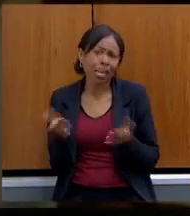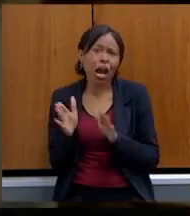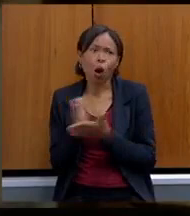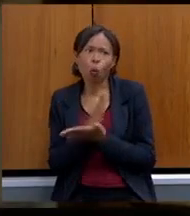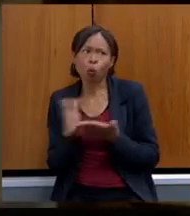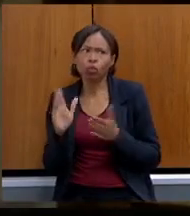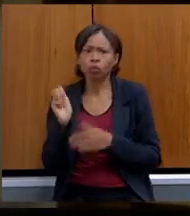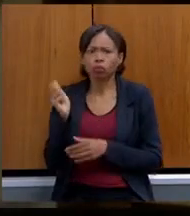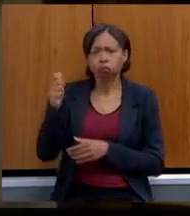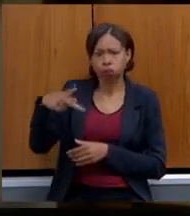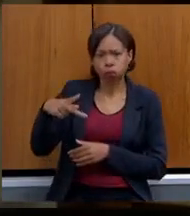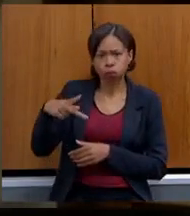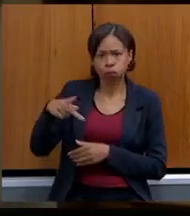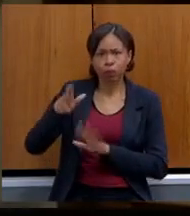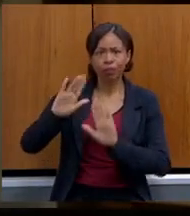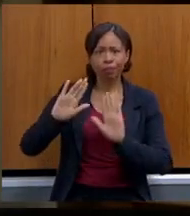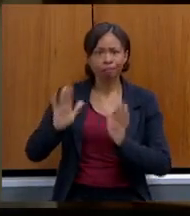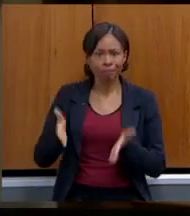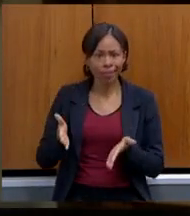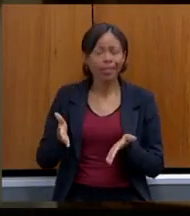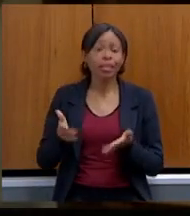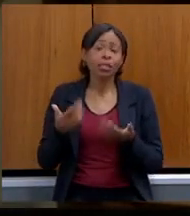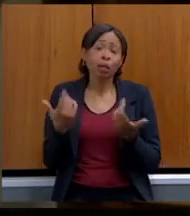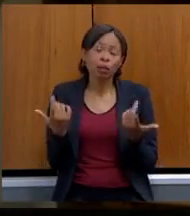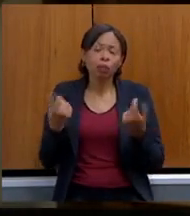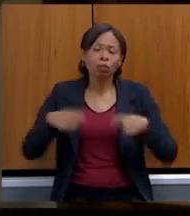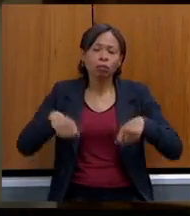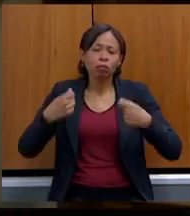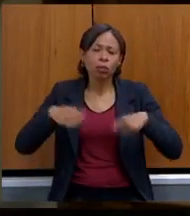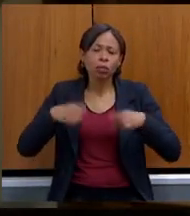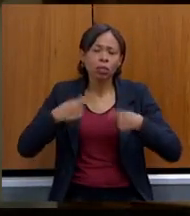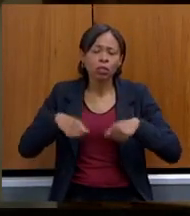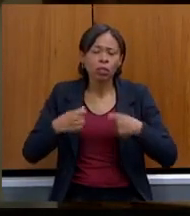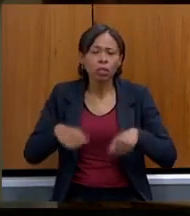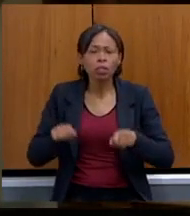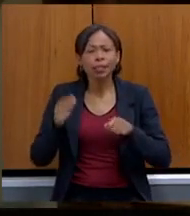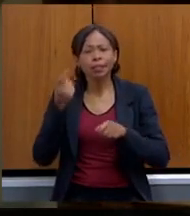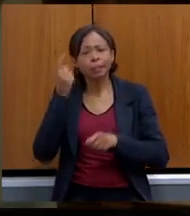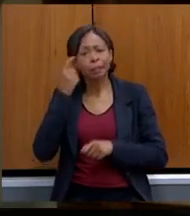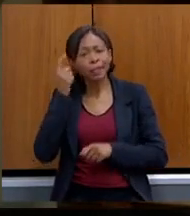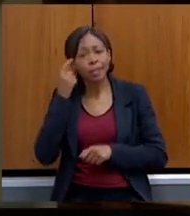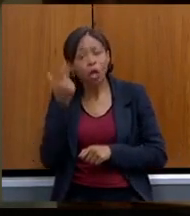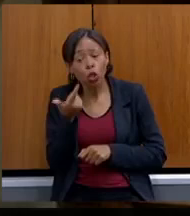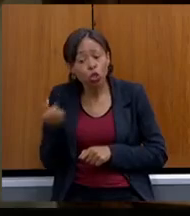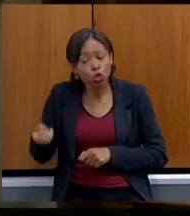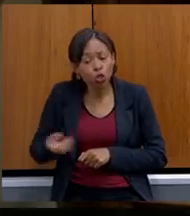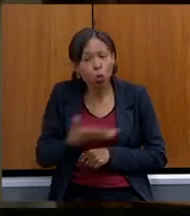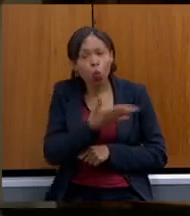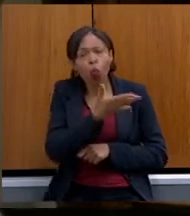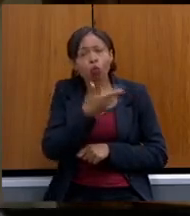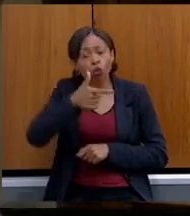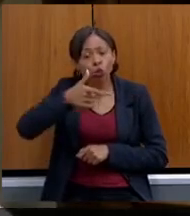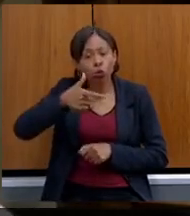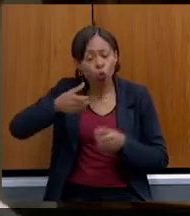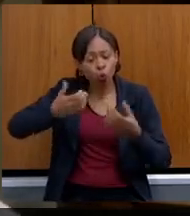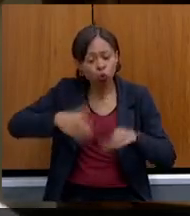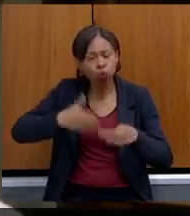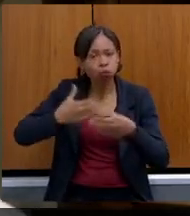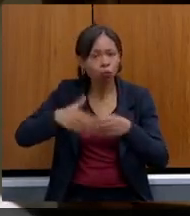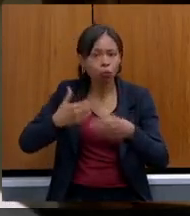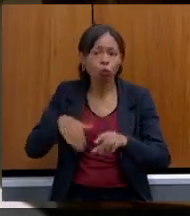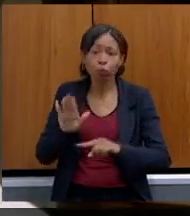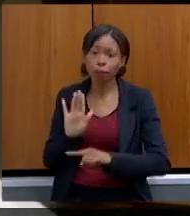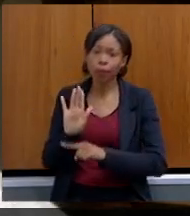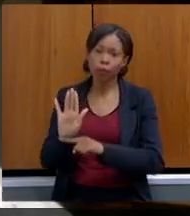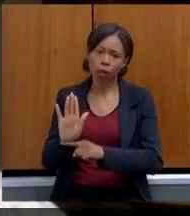aposentaram e é necessário aqui se estude abertura de novo por conta pra gente aprimorar mais a nossa o